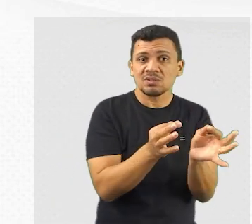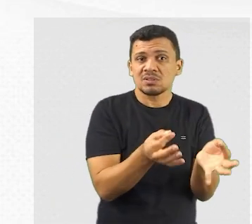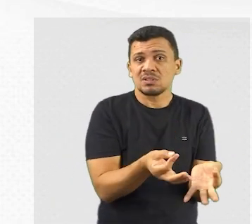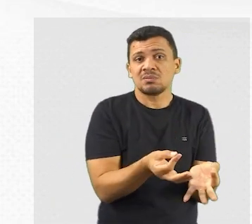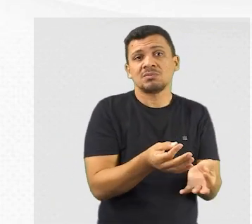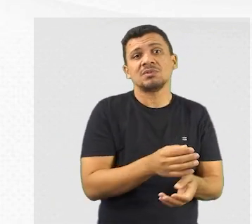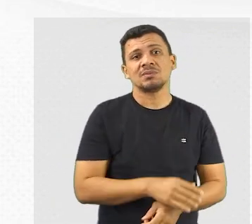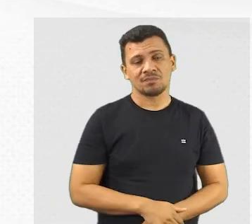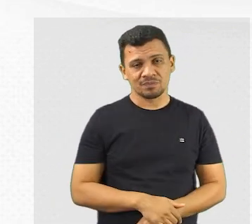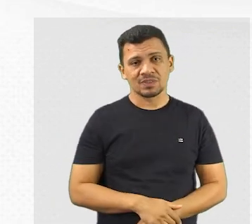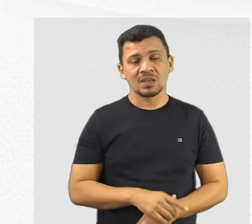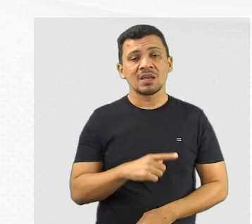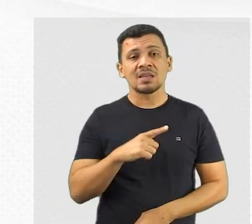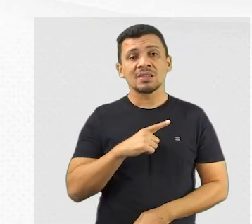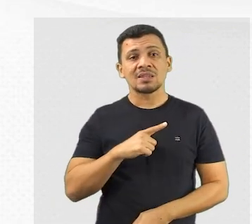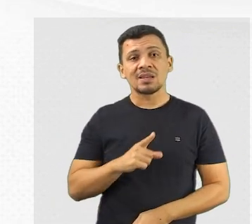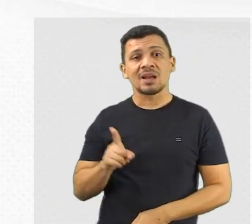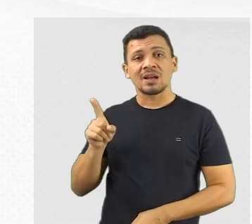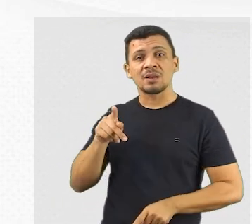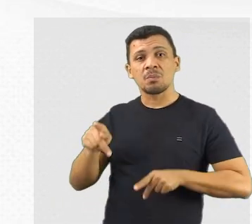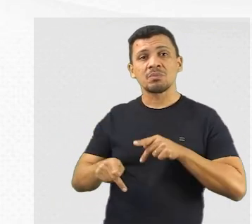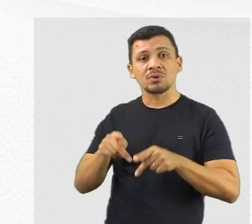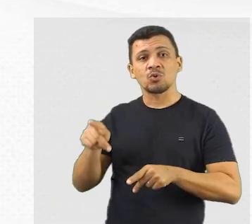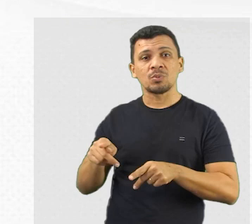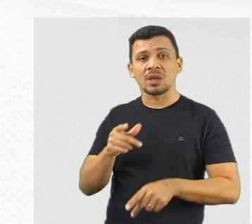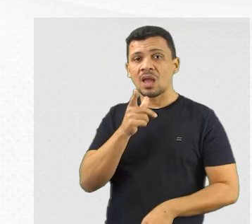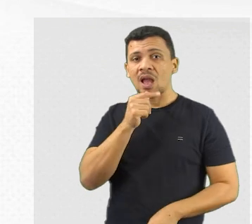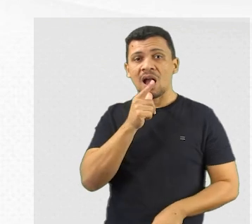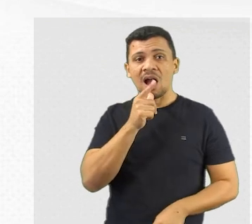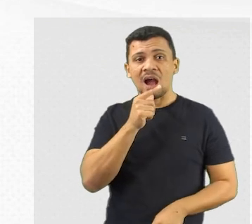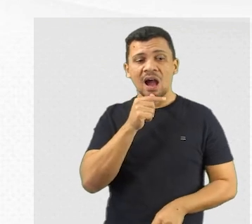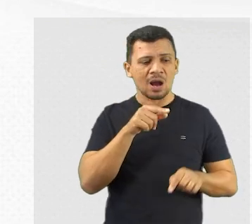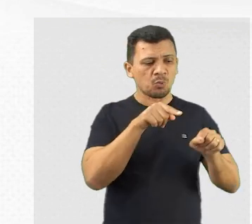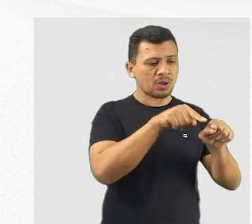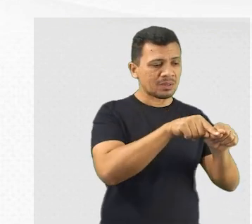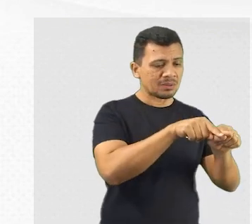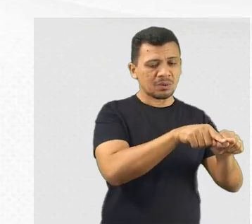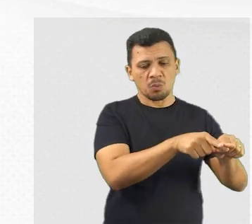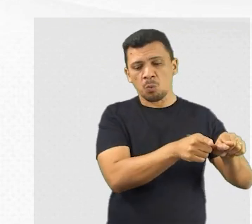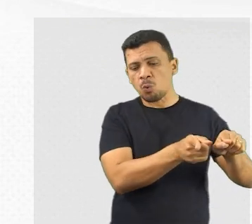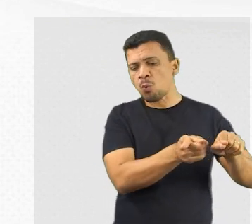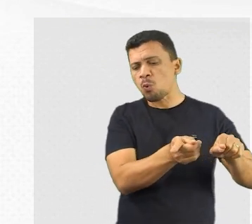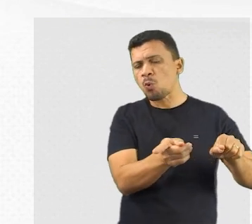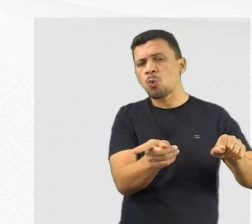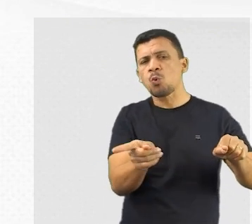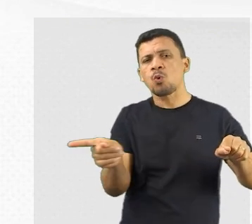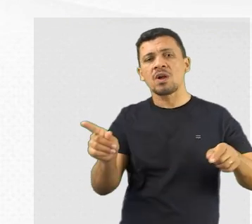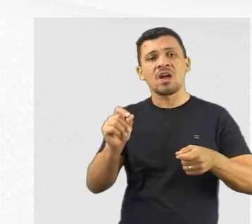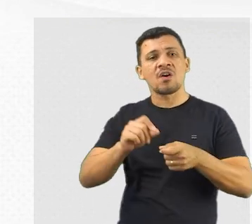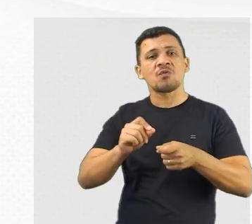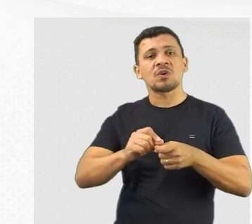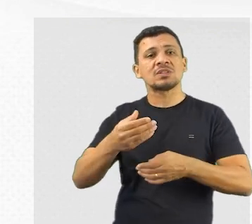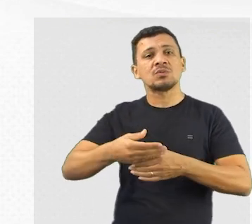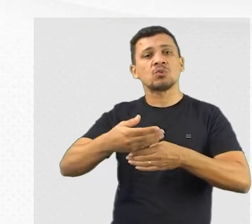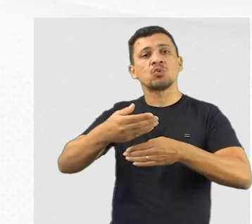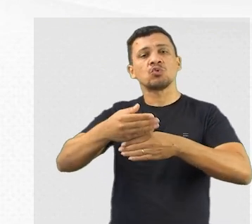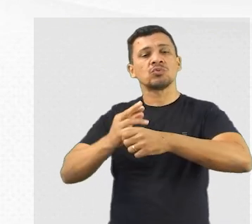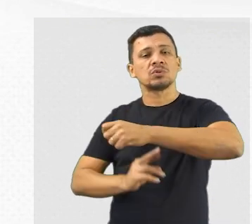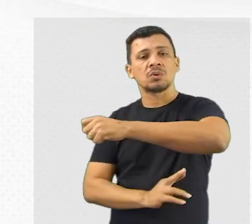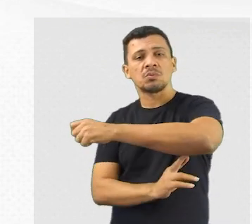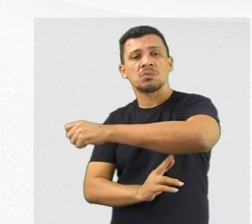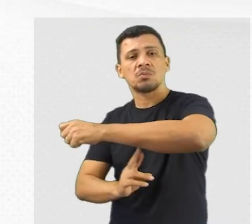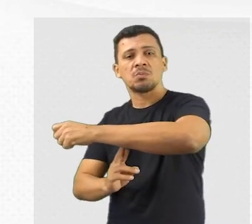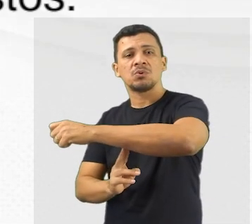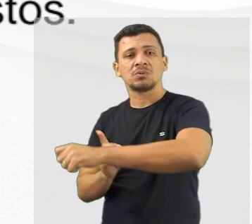você tem uma civilização que se preocupa em transportar água de um lugar ao outro, na forma de pontes. Apresentando